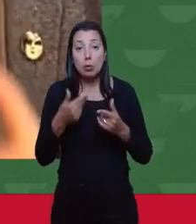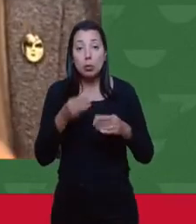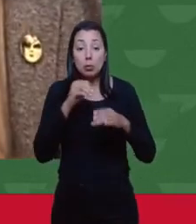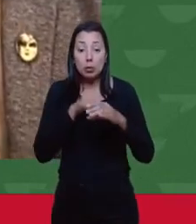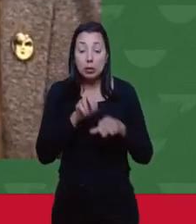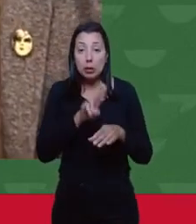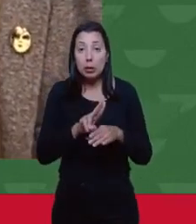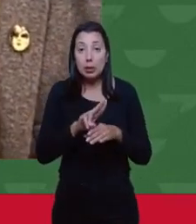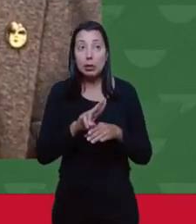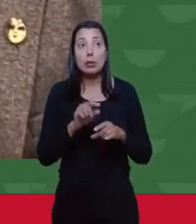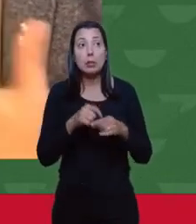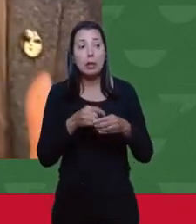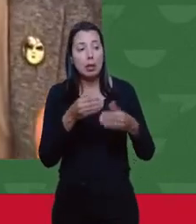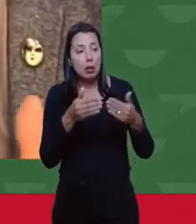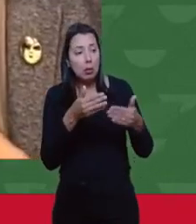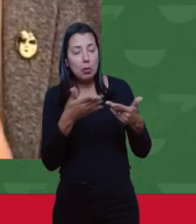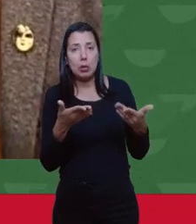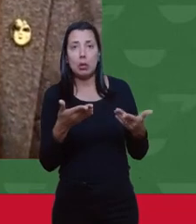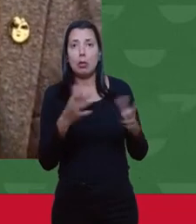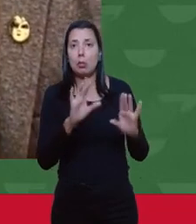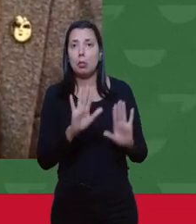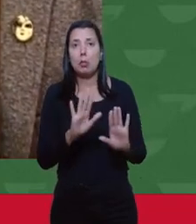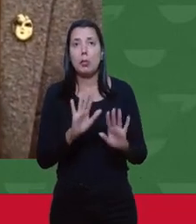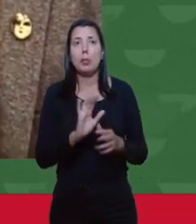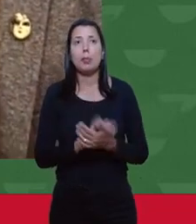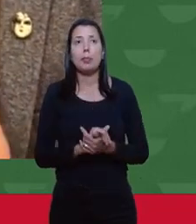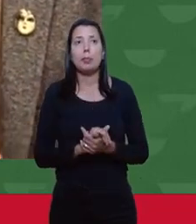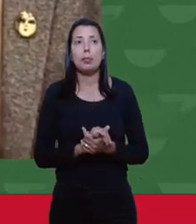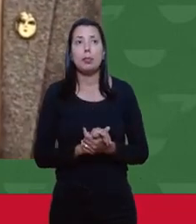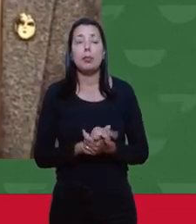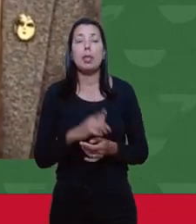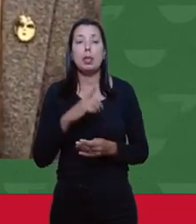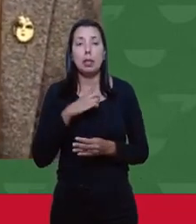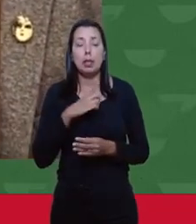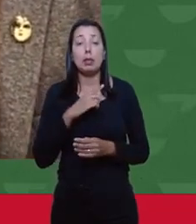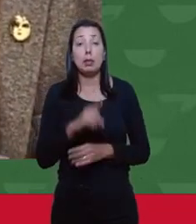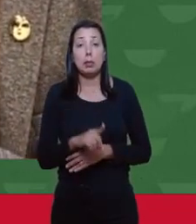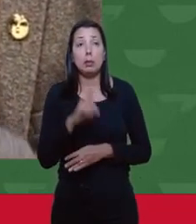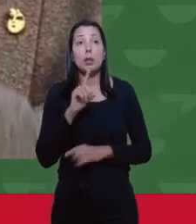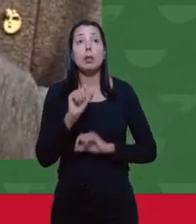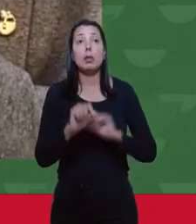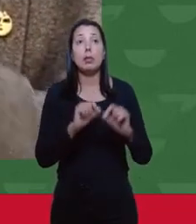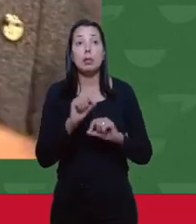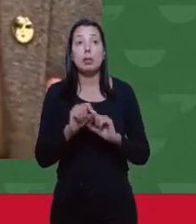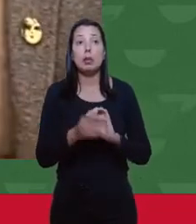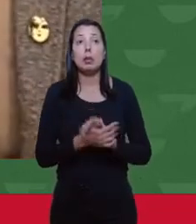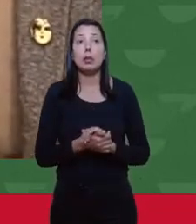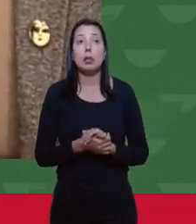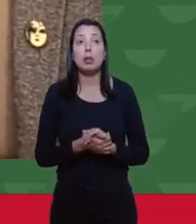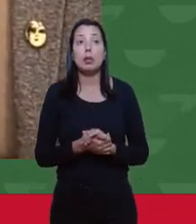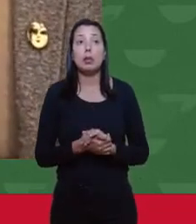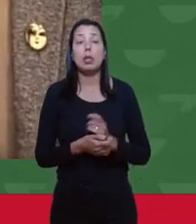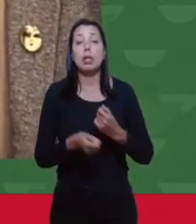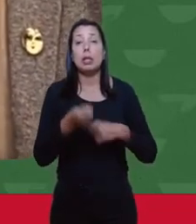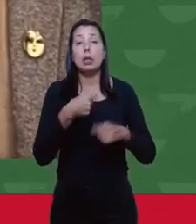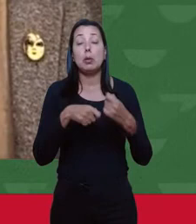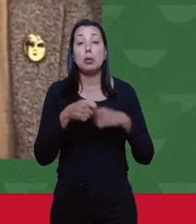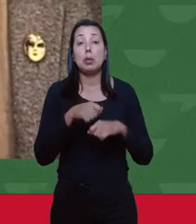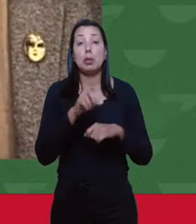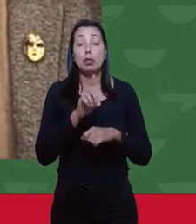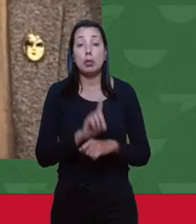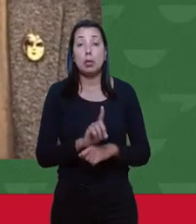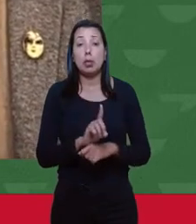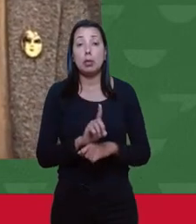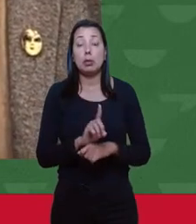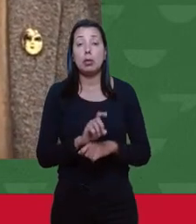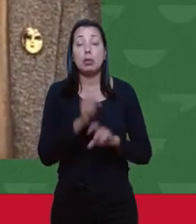não sabe incorporar os argumentos, não incorporou, tem como uma primeira atitude negociar os direitos da